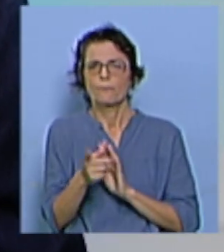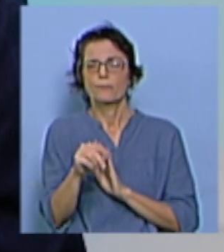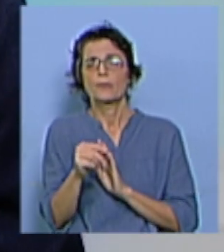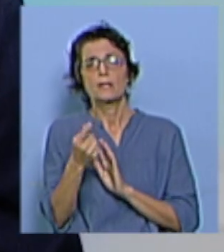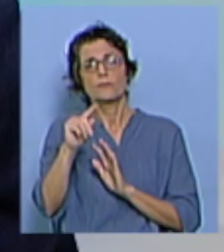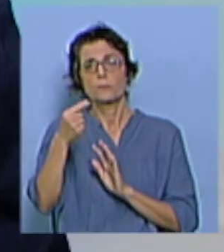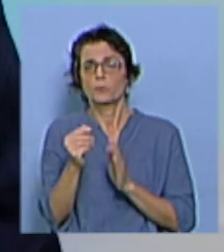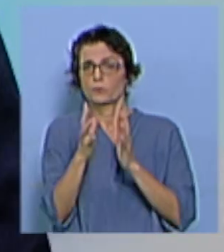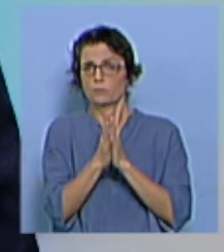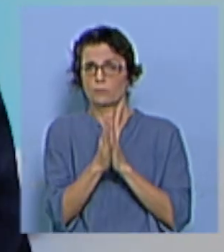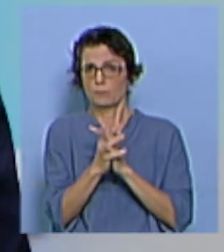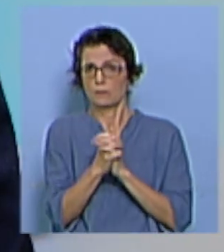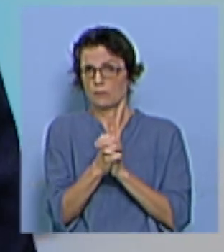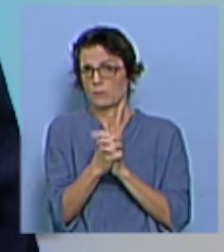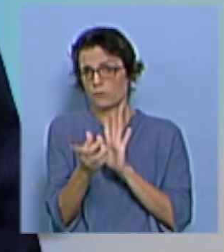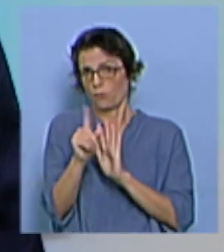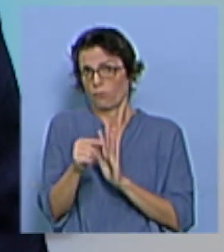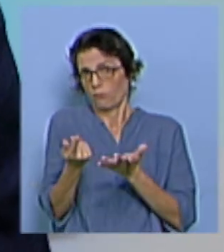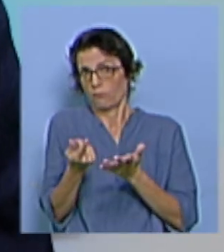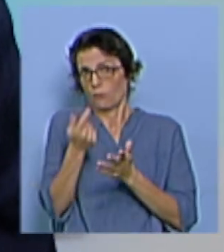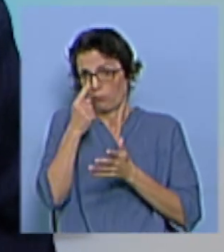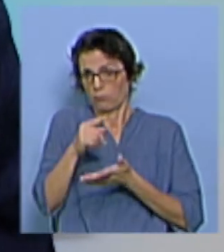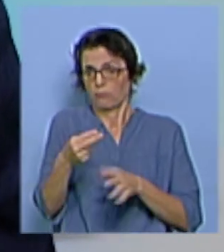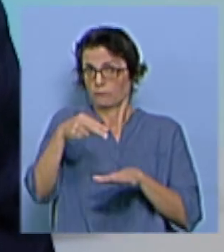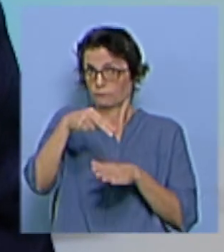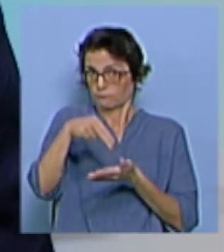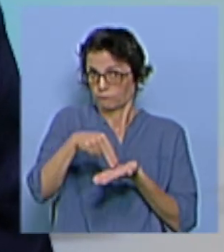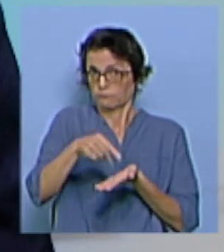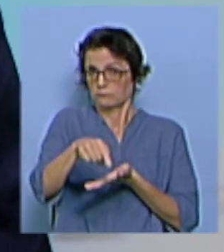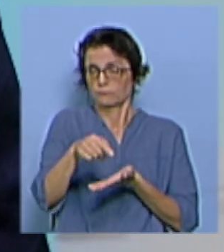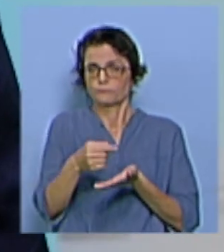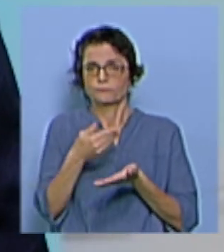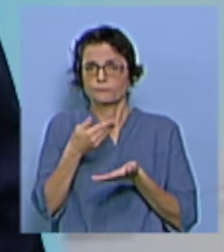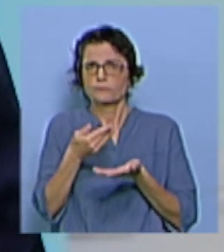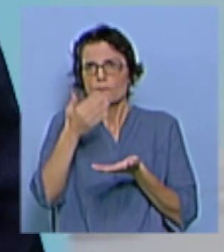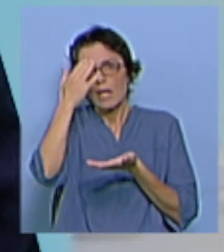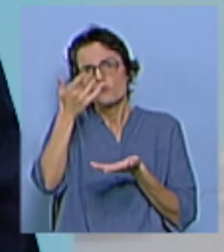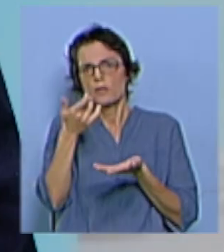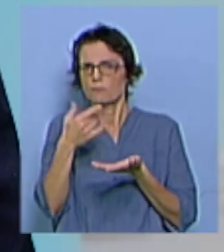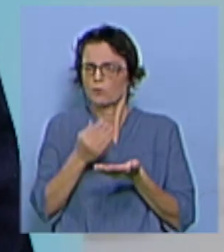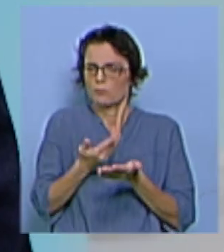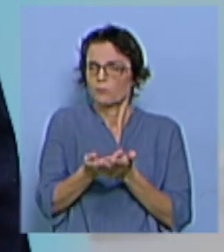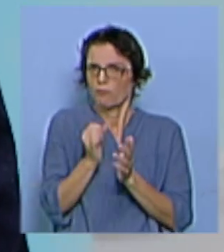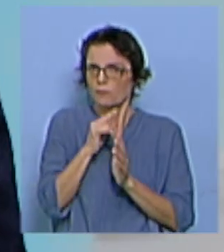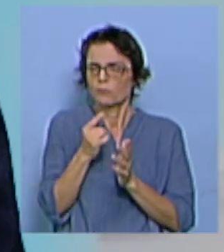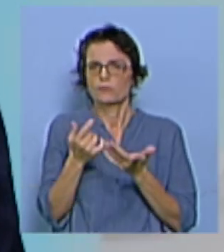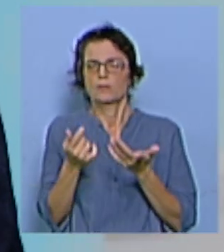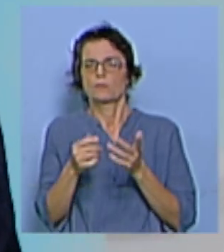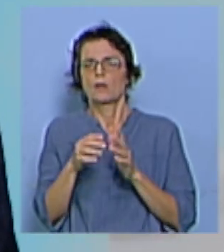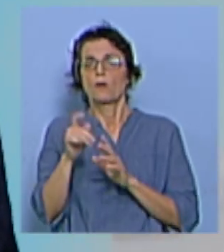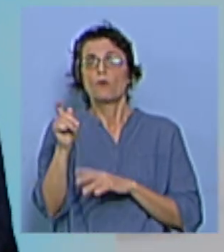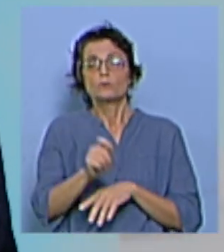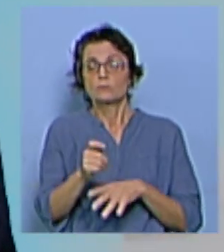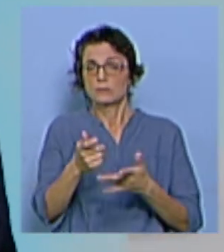presenciais e agora achámos que fazia sentido voltarmos a uma proposta para as férias, concretamente para os meses de julho